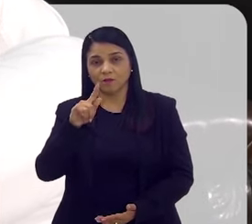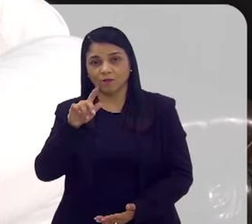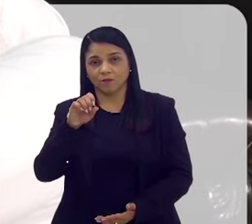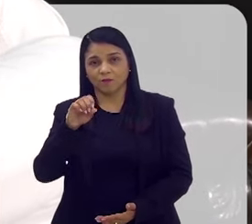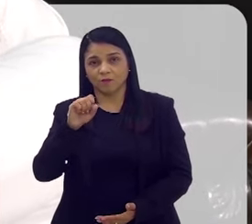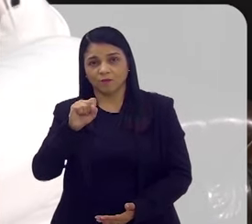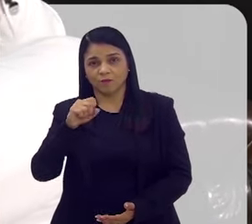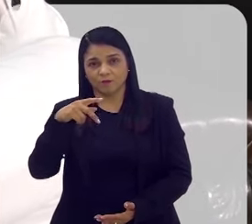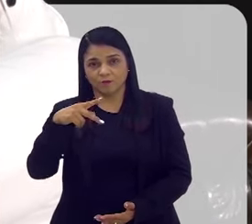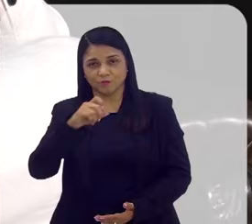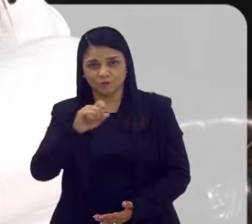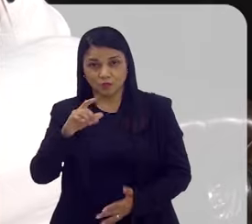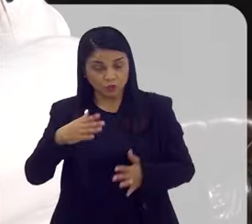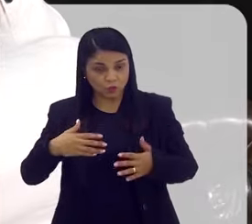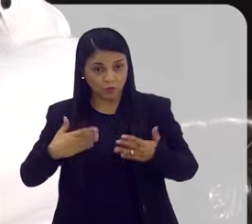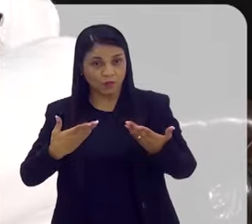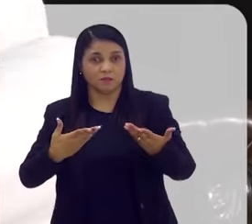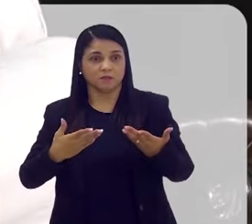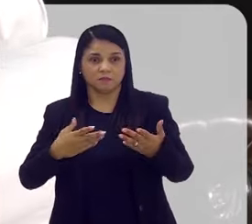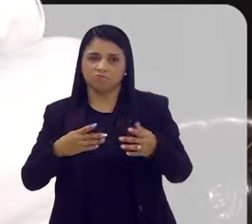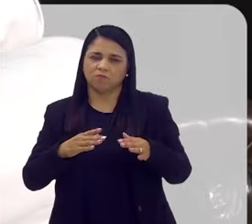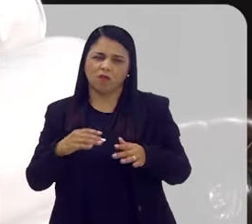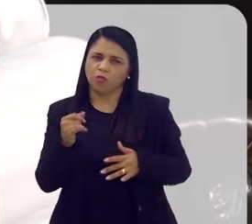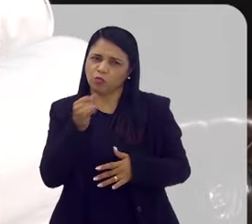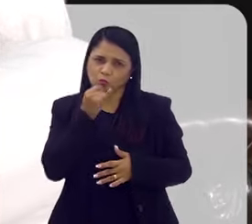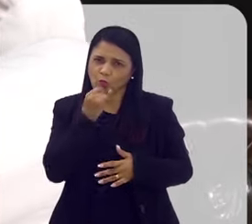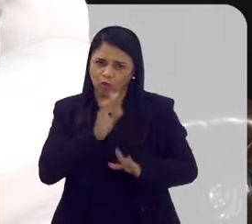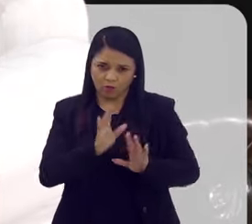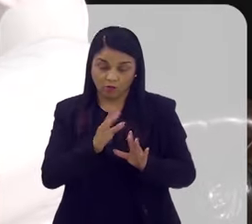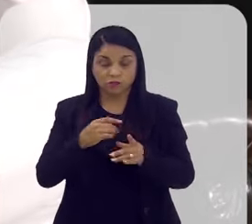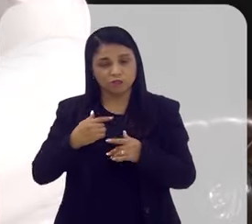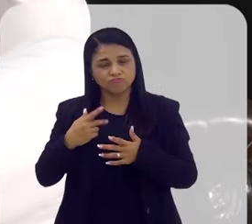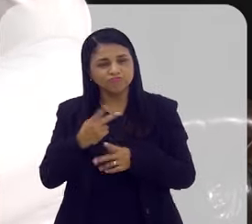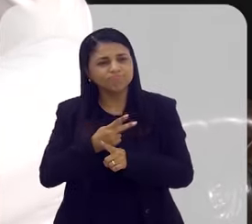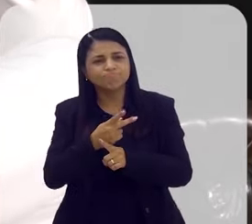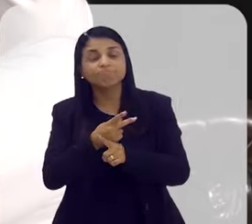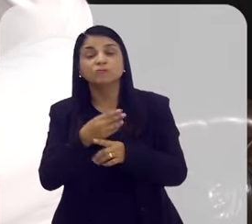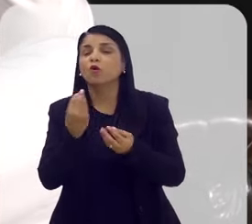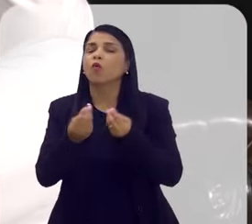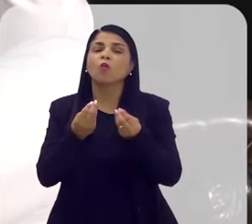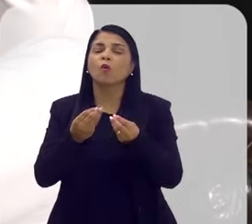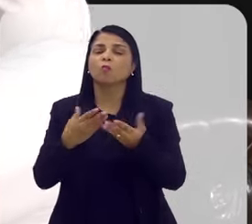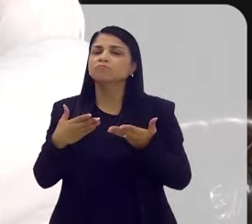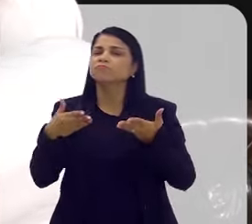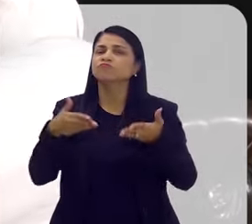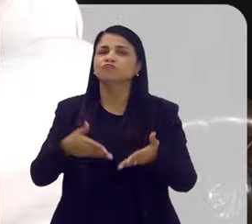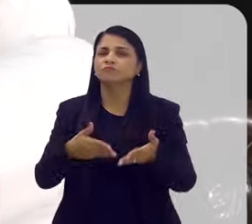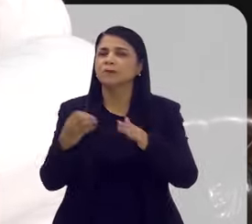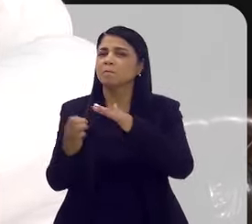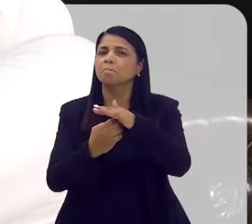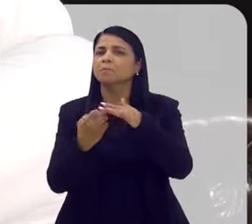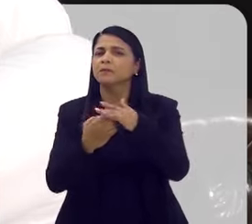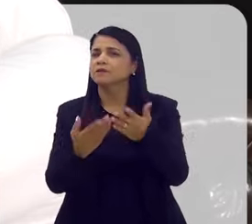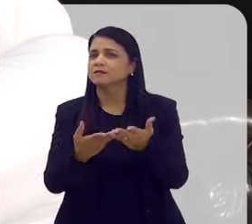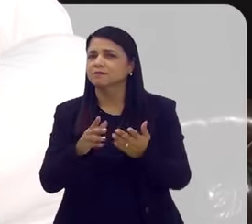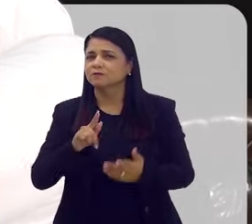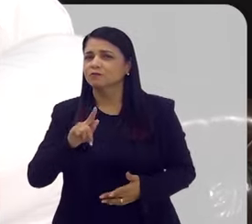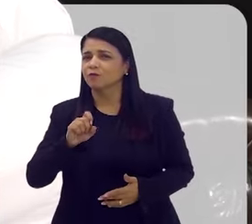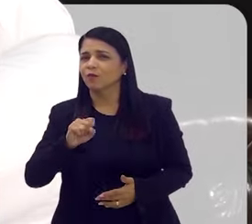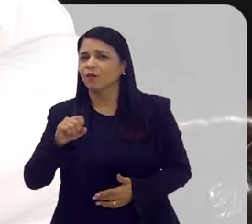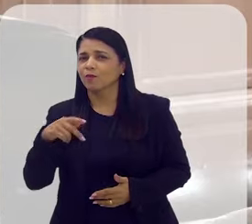Sim. Não foi surpresa, não? Claro que a gente corre atrás e nada acontece, a gente paradão. Como é que tu fez para chegar até a Central